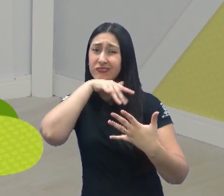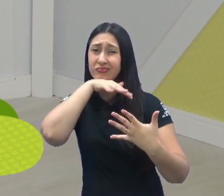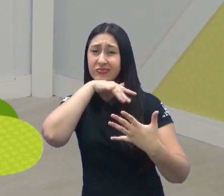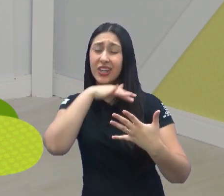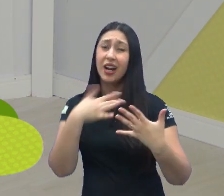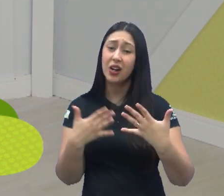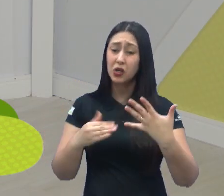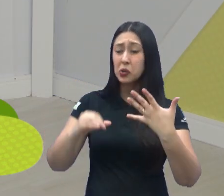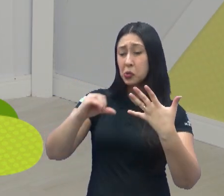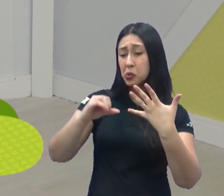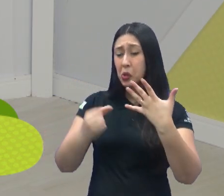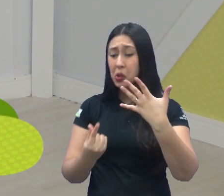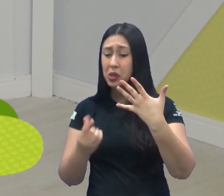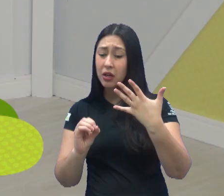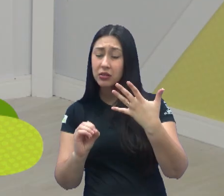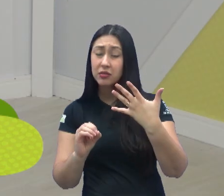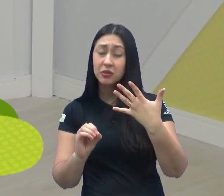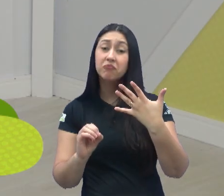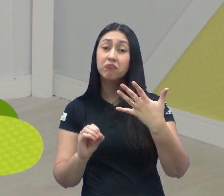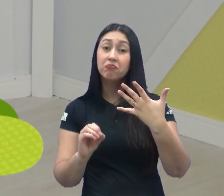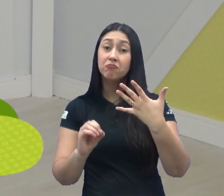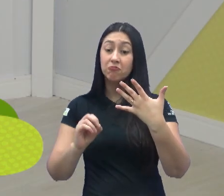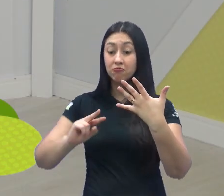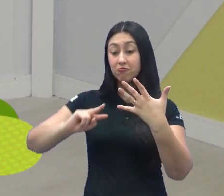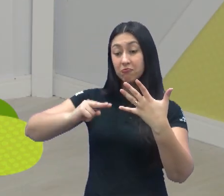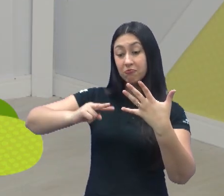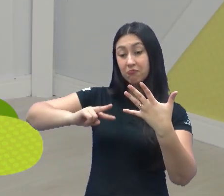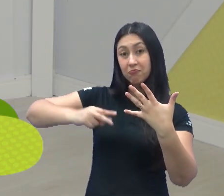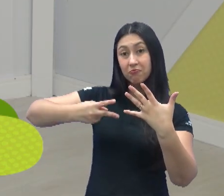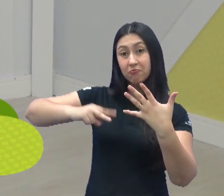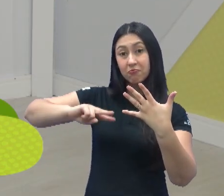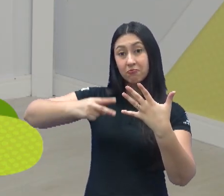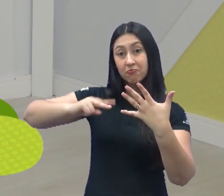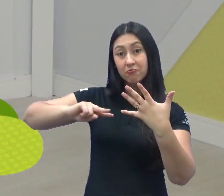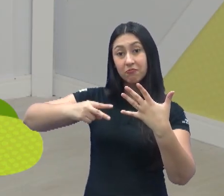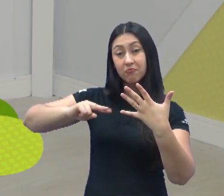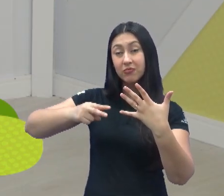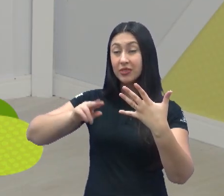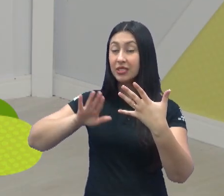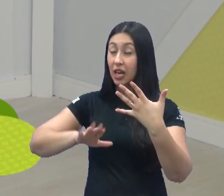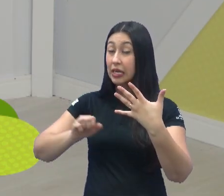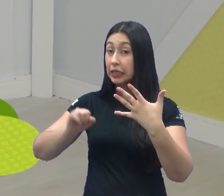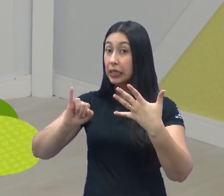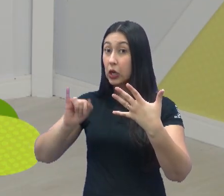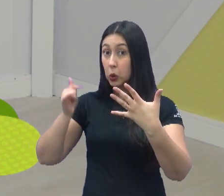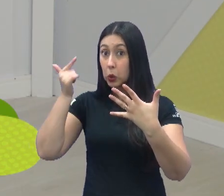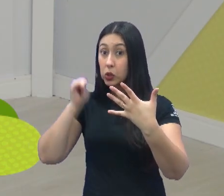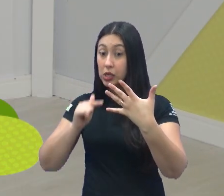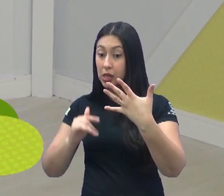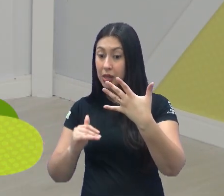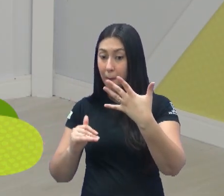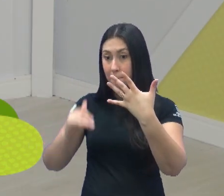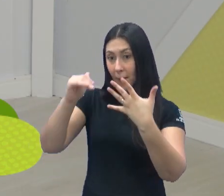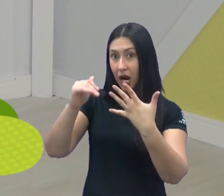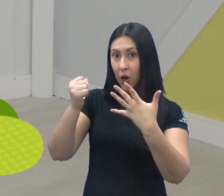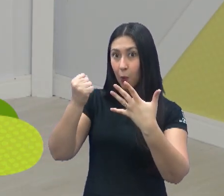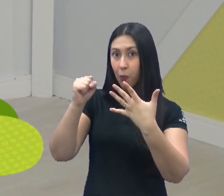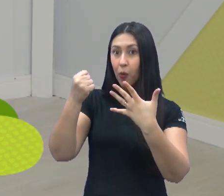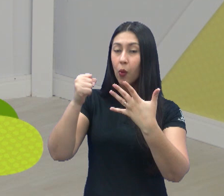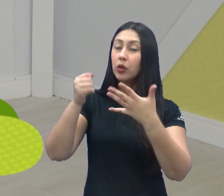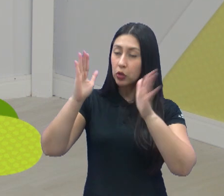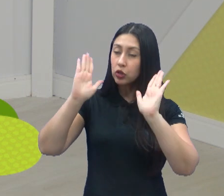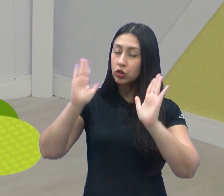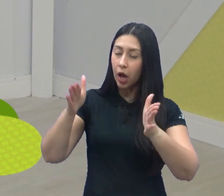o 10º, né, justamente os dois colocados ali, não muda muita coisa, e aí se conseguir entrar entre os 8, aí